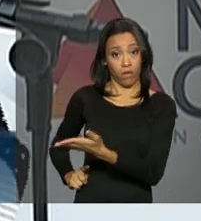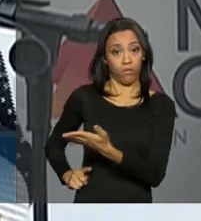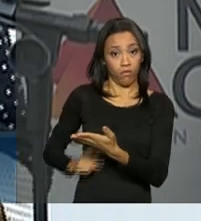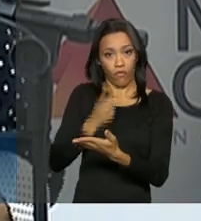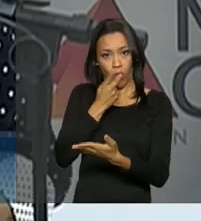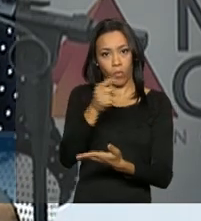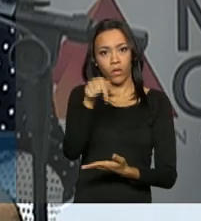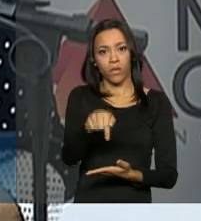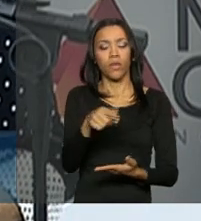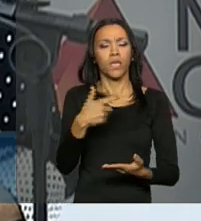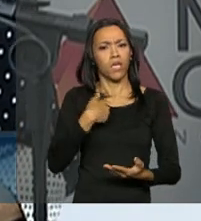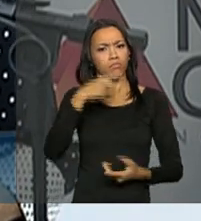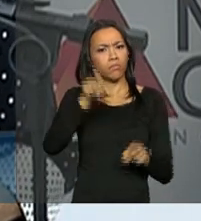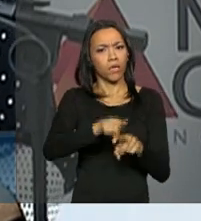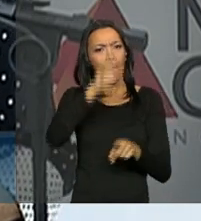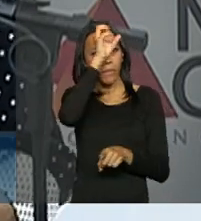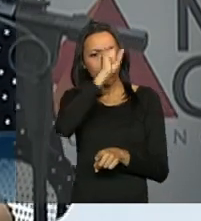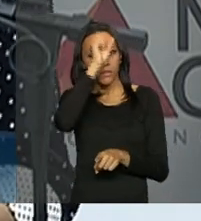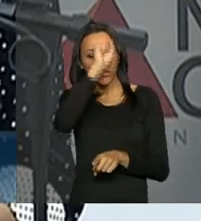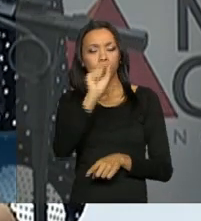porque também eu aprendi que